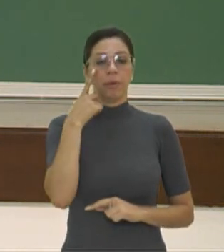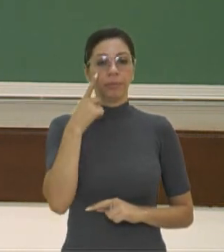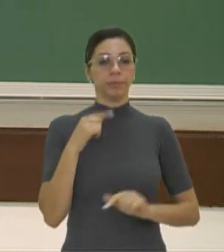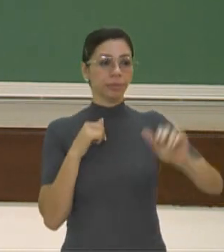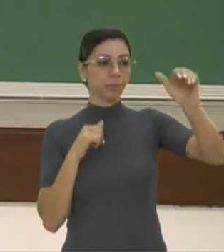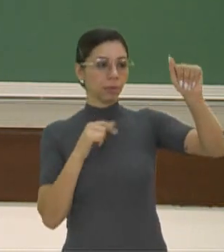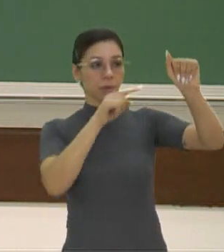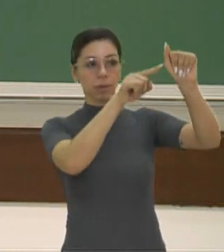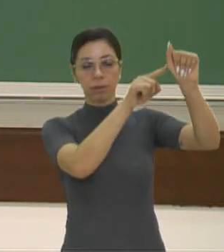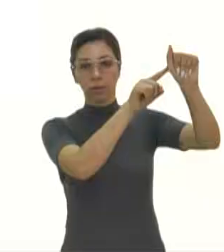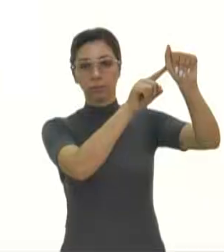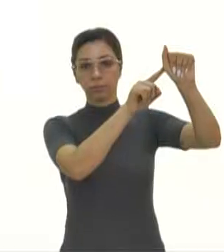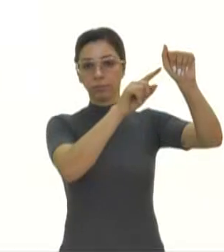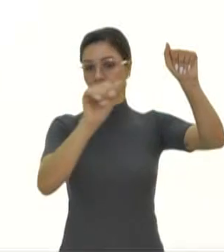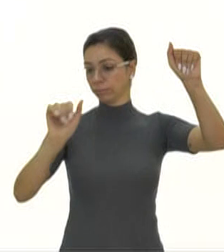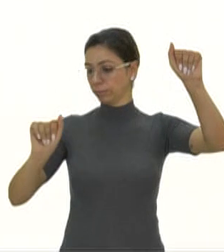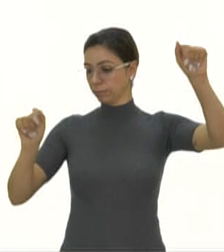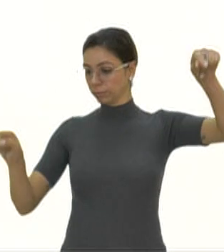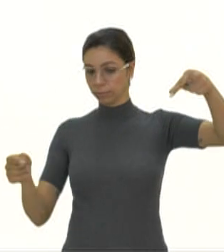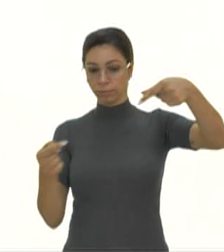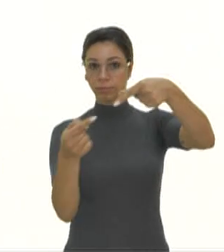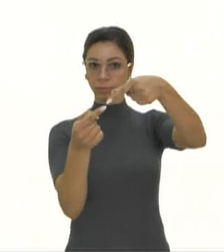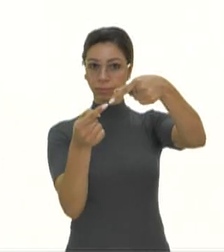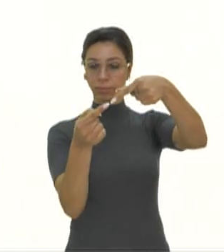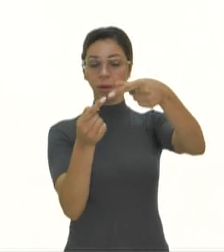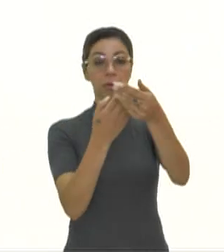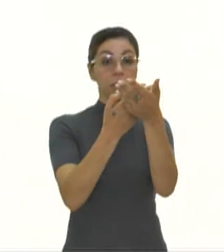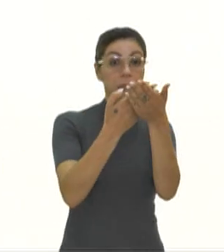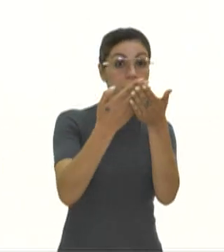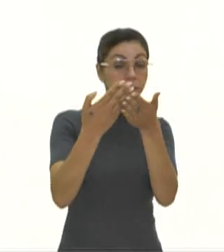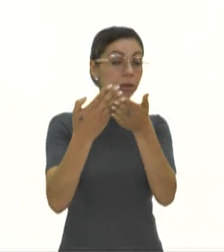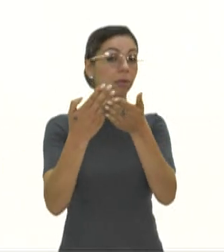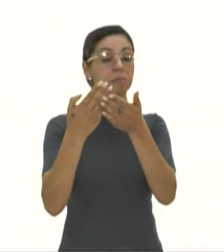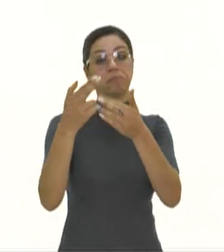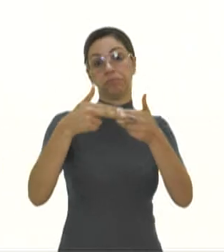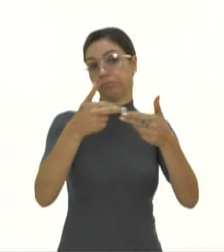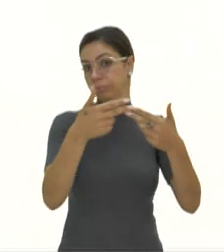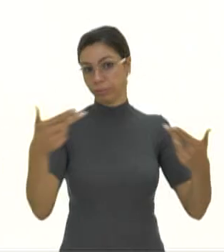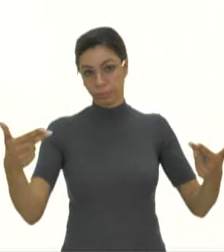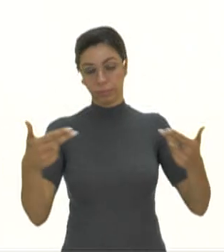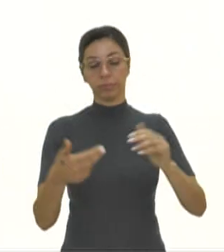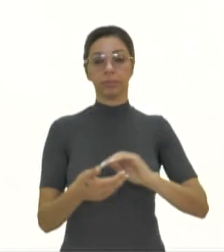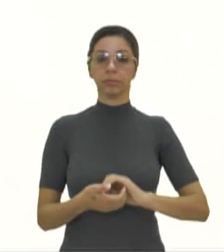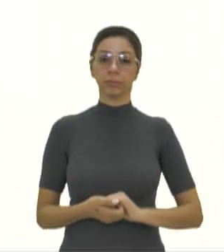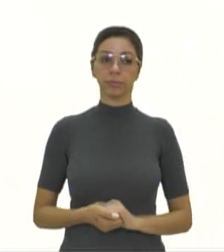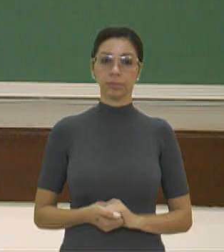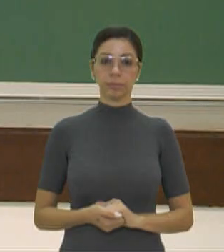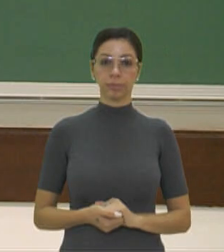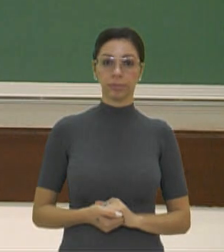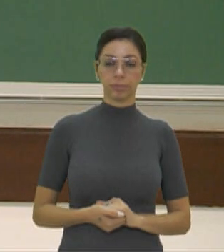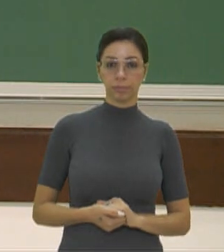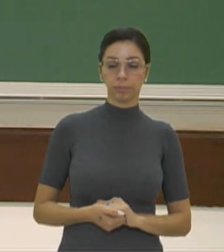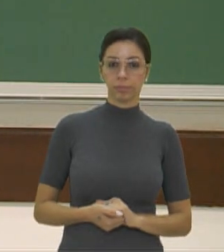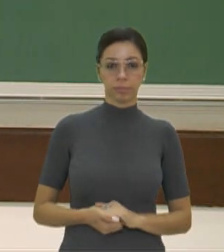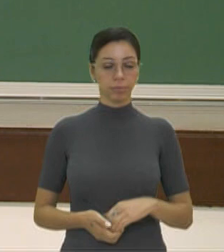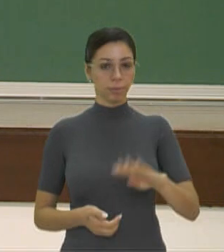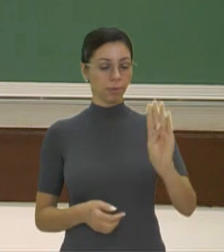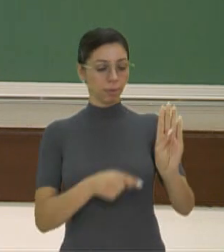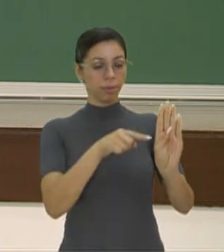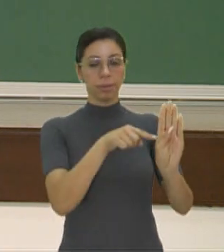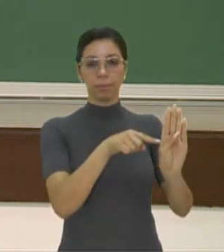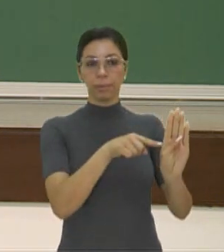Né? Iniciar ou dar início a algo. E work out, to develop in a satisfactory way.